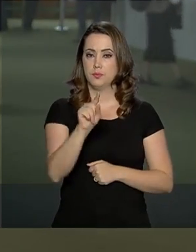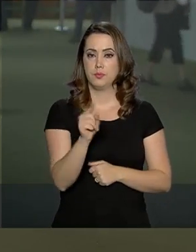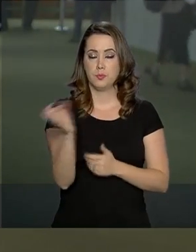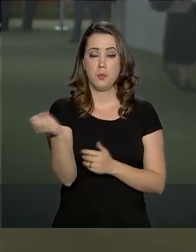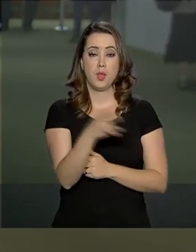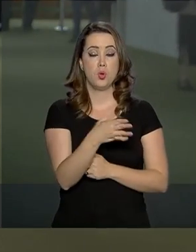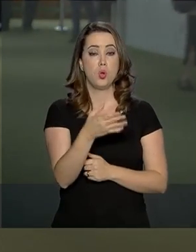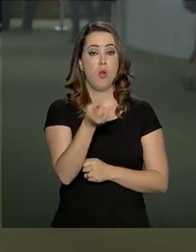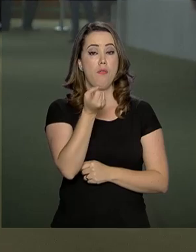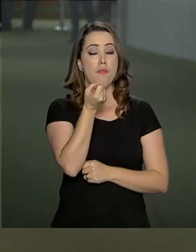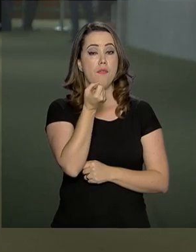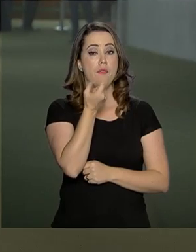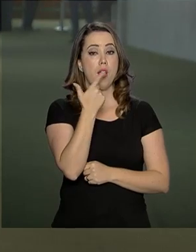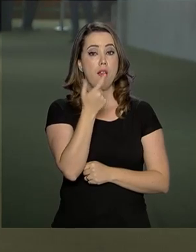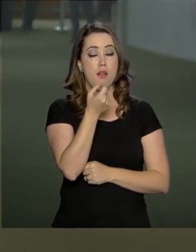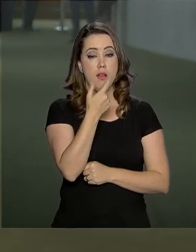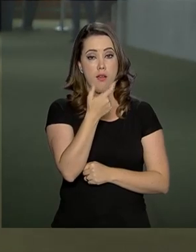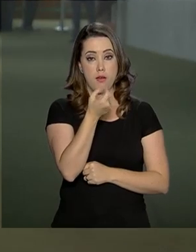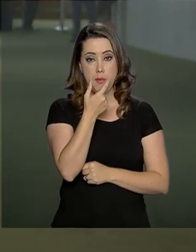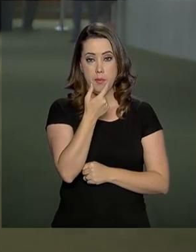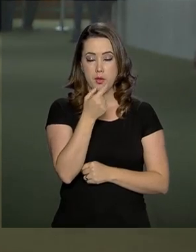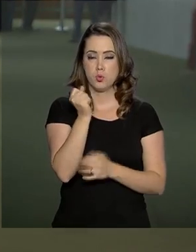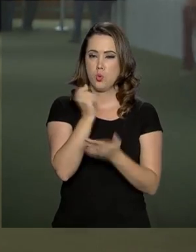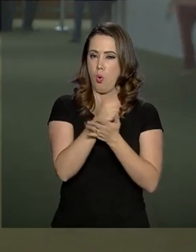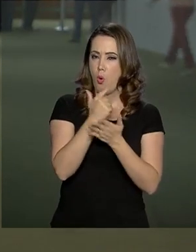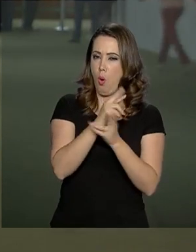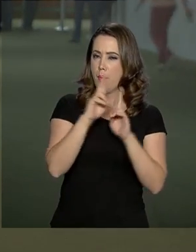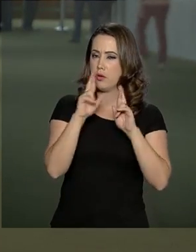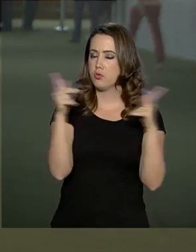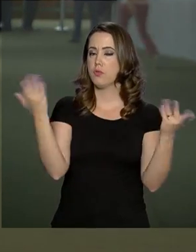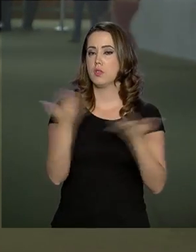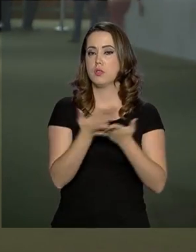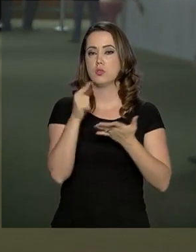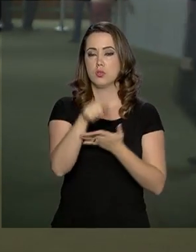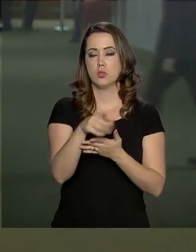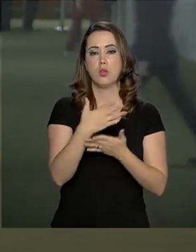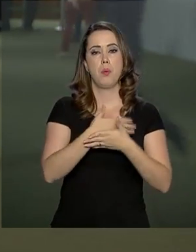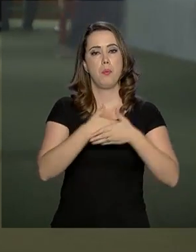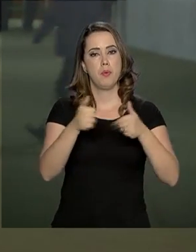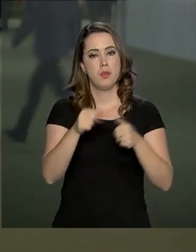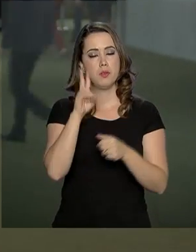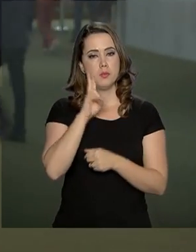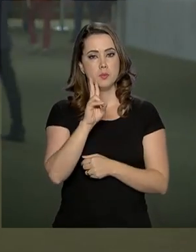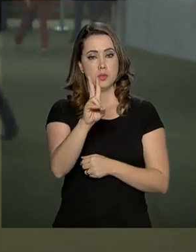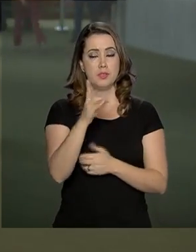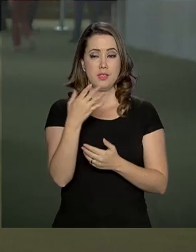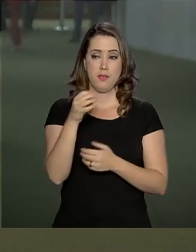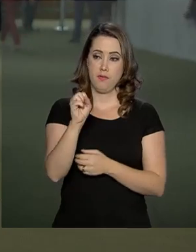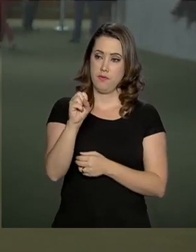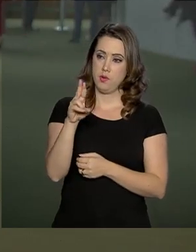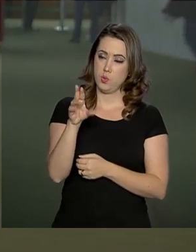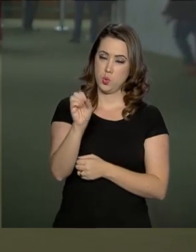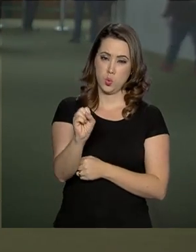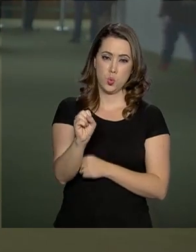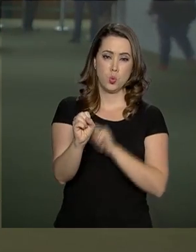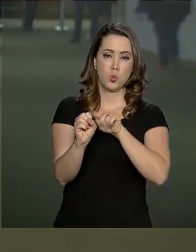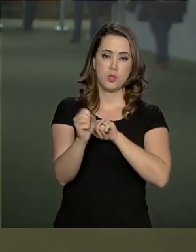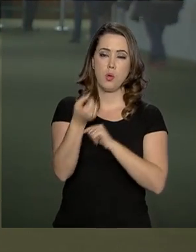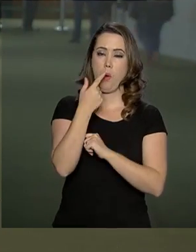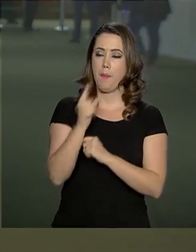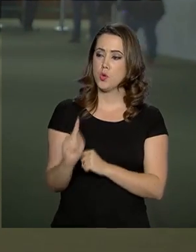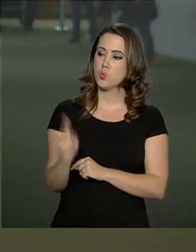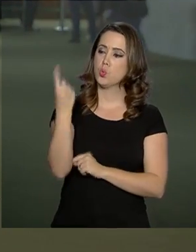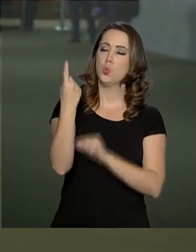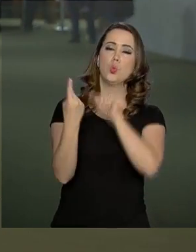vai favorecer a retomada das discussões em relação à incorporação do Spinraza no SUS. Esse remédio é o único no